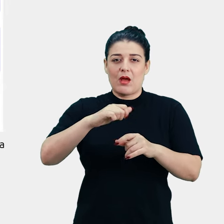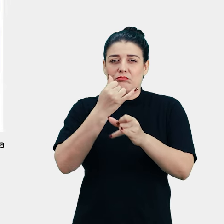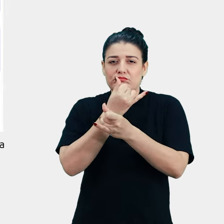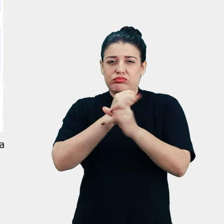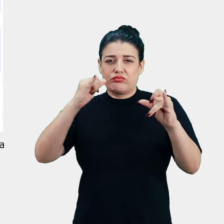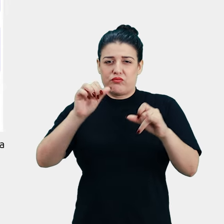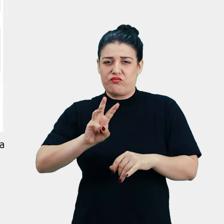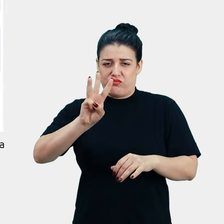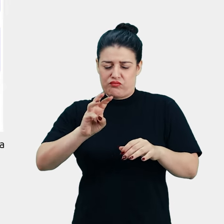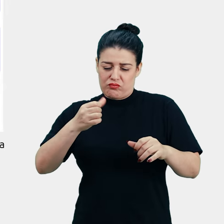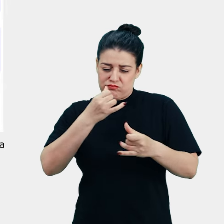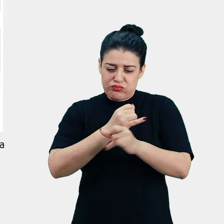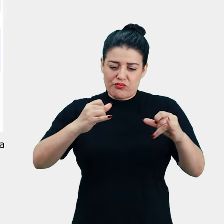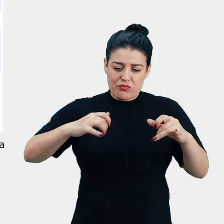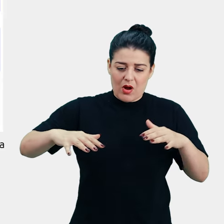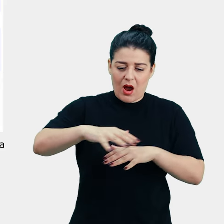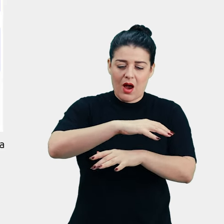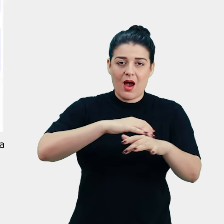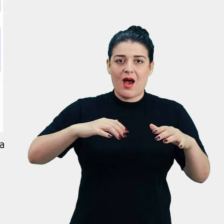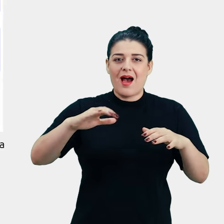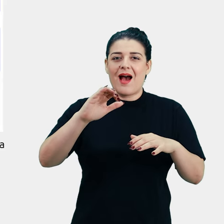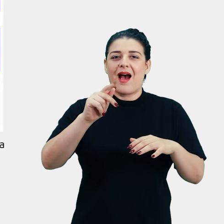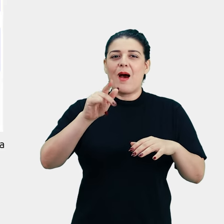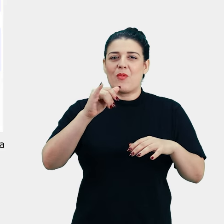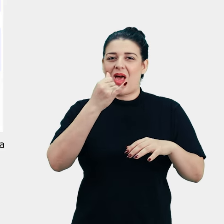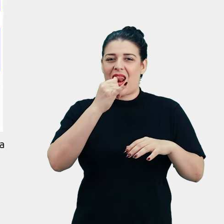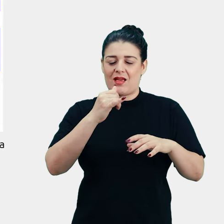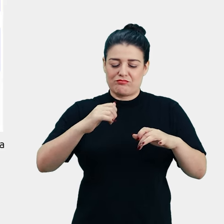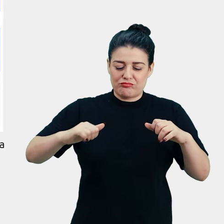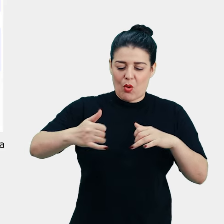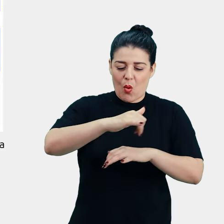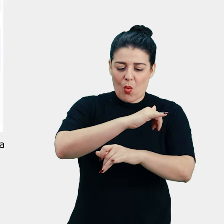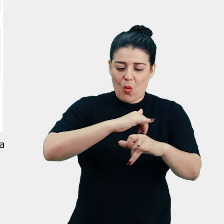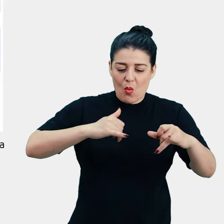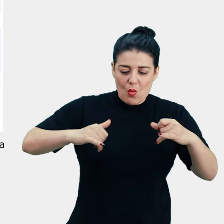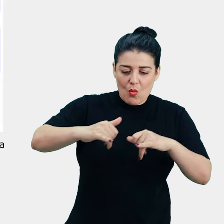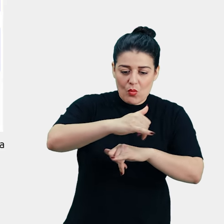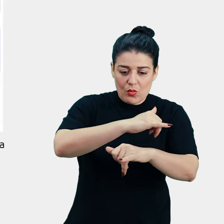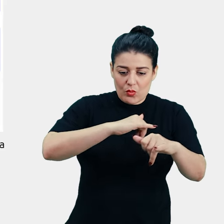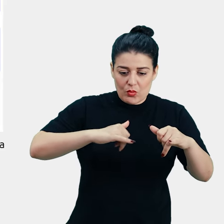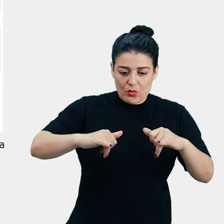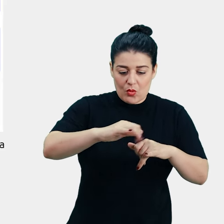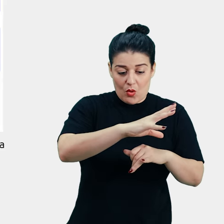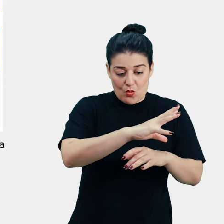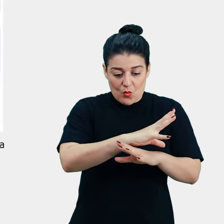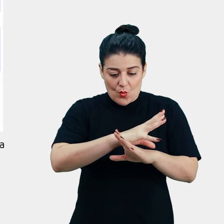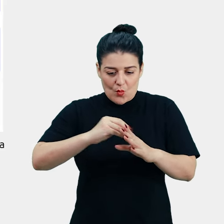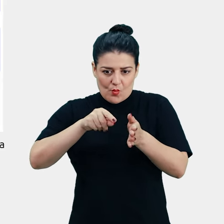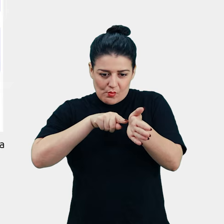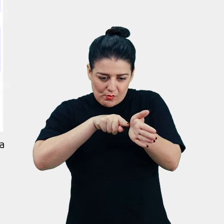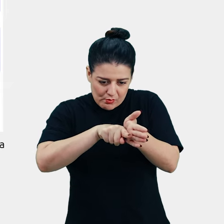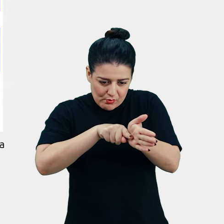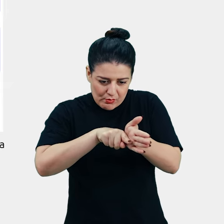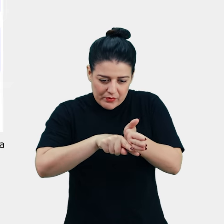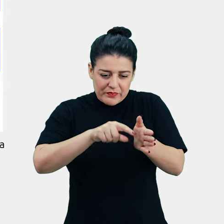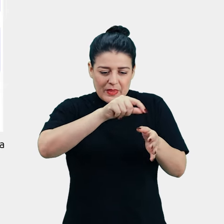voltagem e a formação de um campo elétrico vai auxiliar na dessolvatação desse solvente, tá?